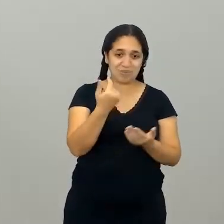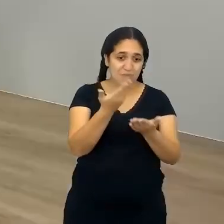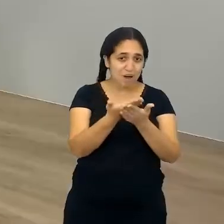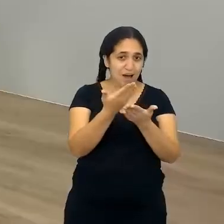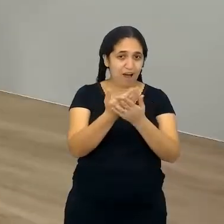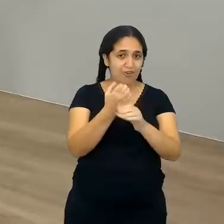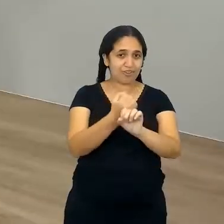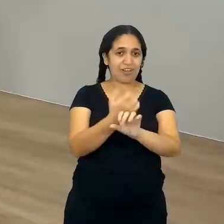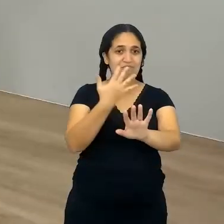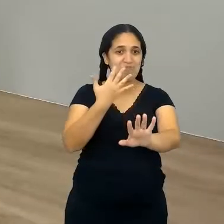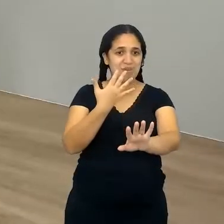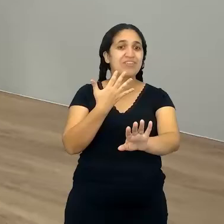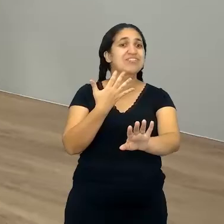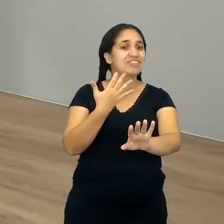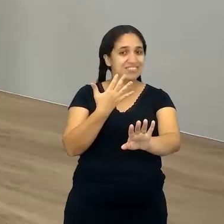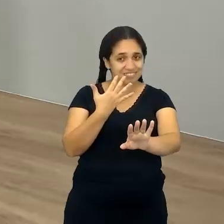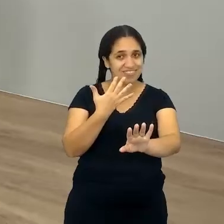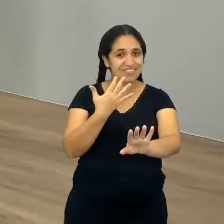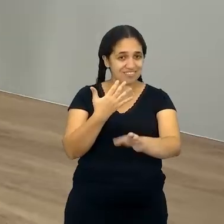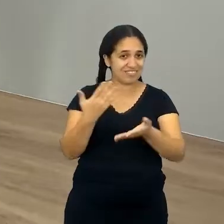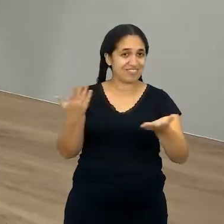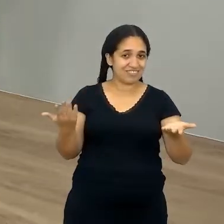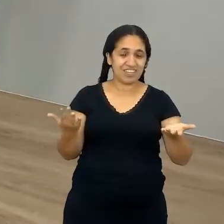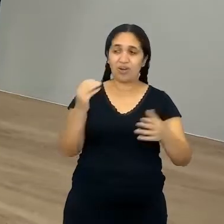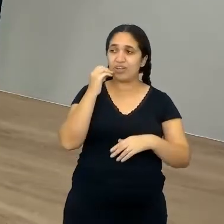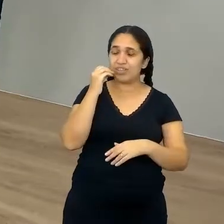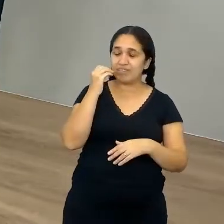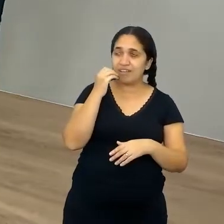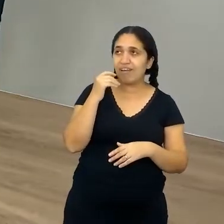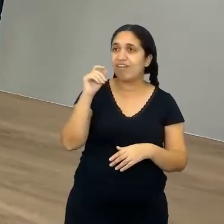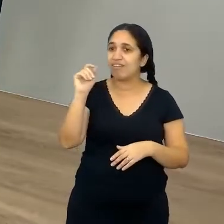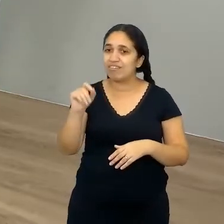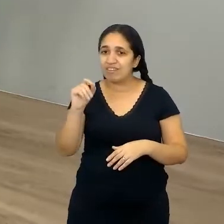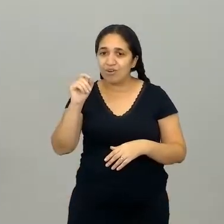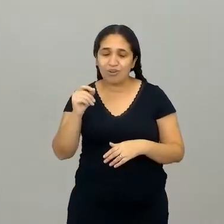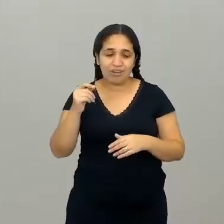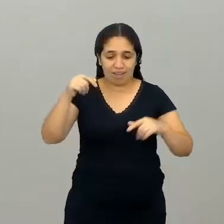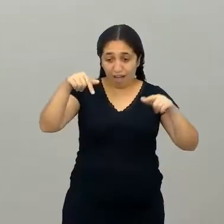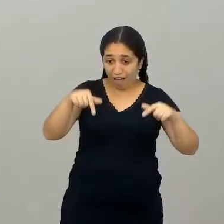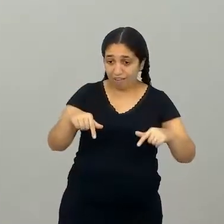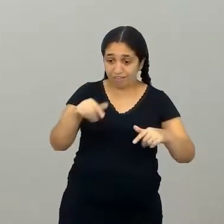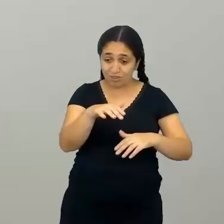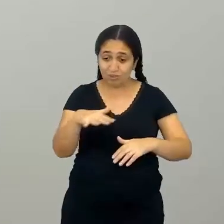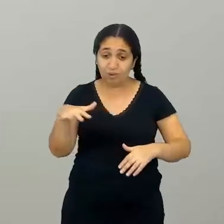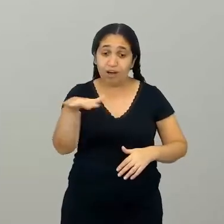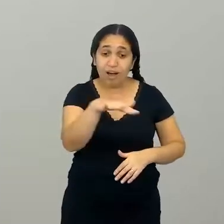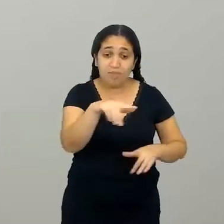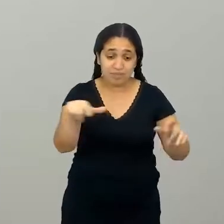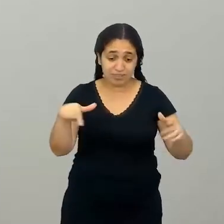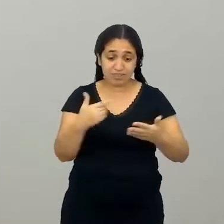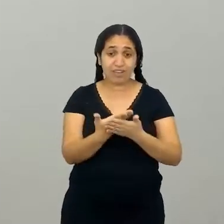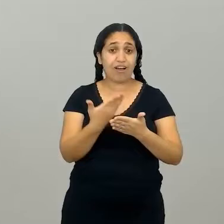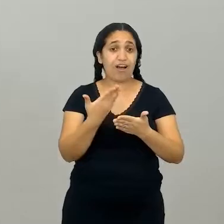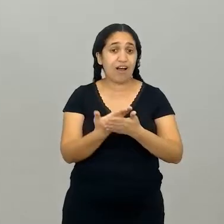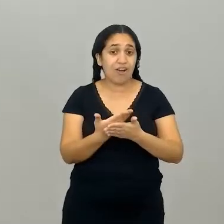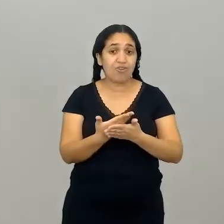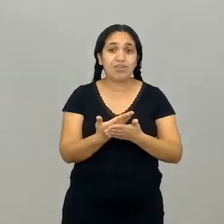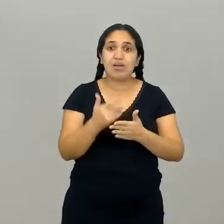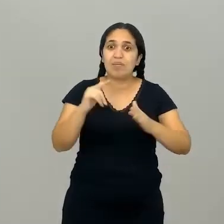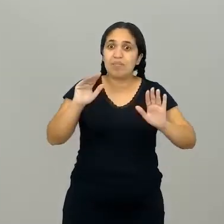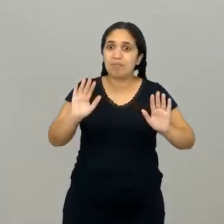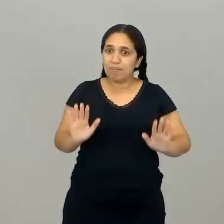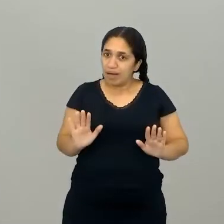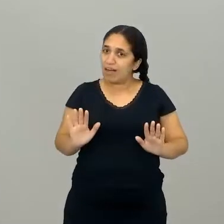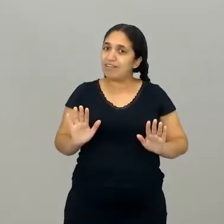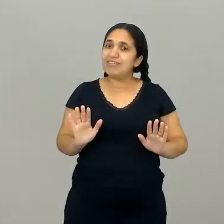remota que, por mais que a gente tente trazer e recriar aqui um ambiente da sala de aula, ainda